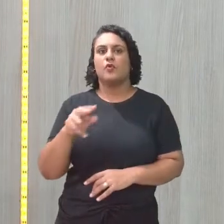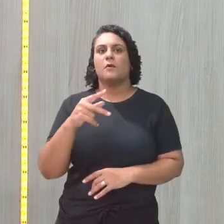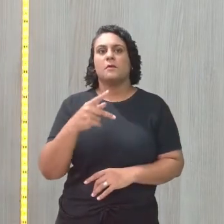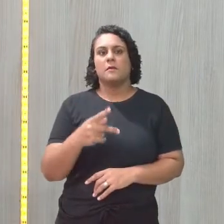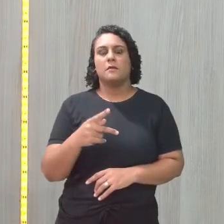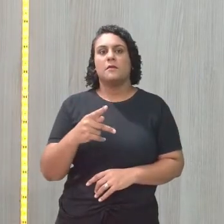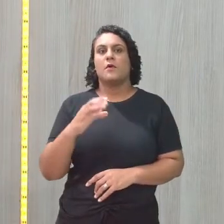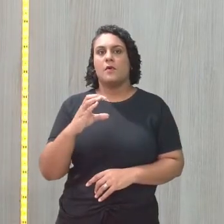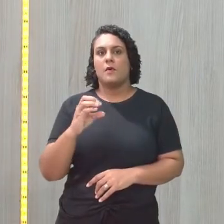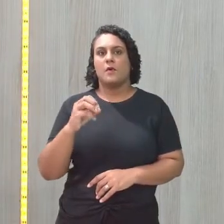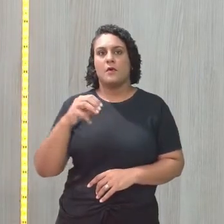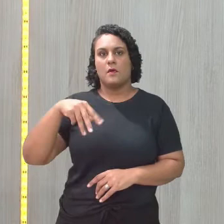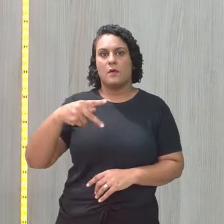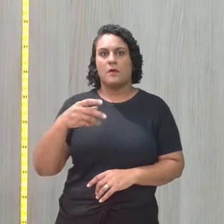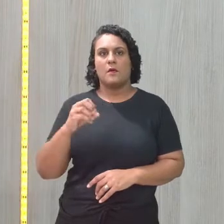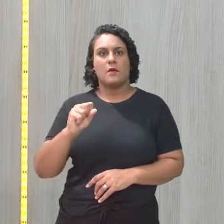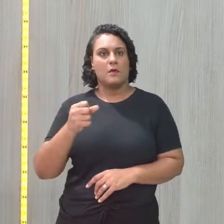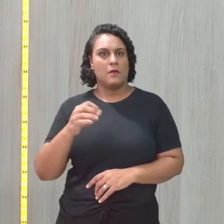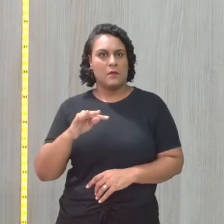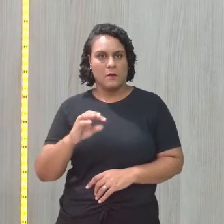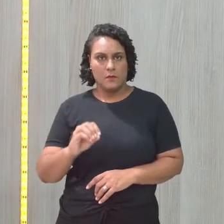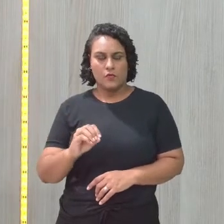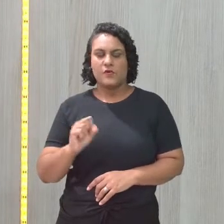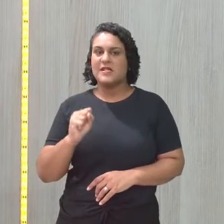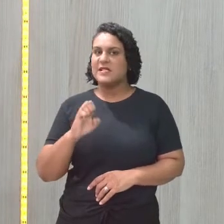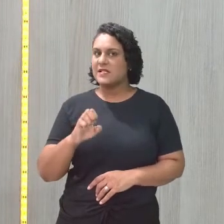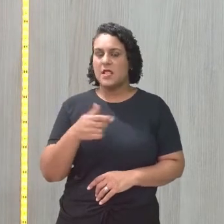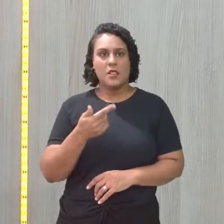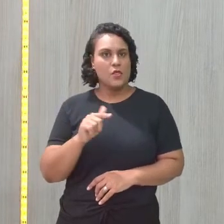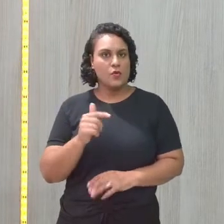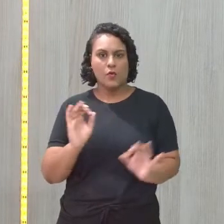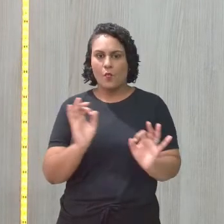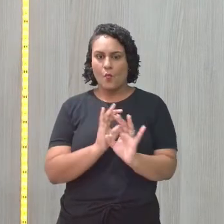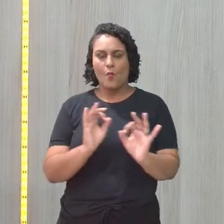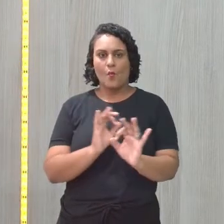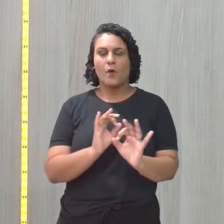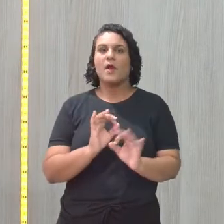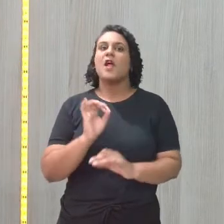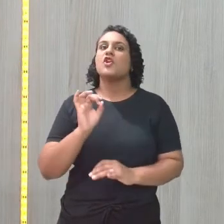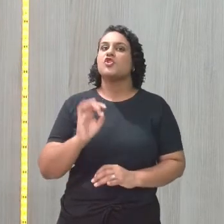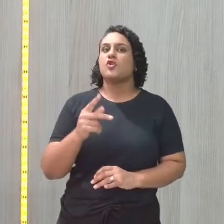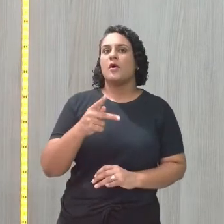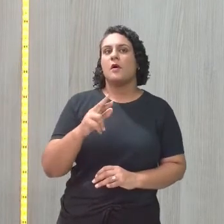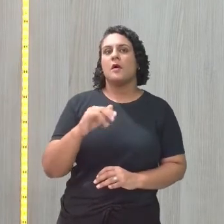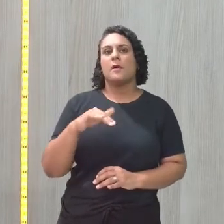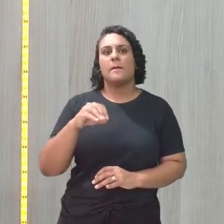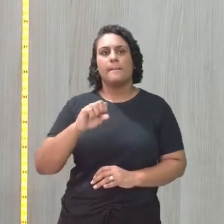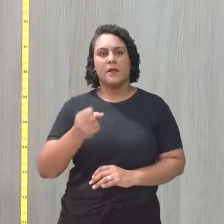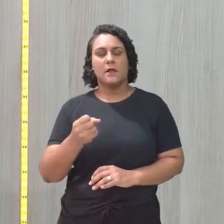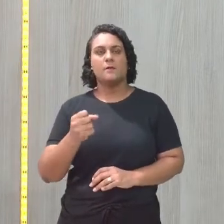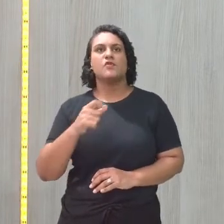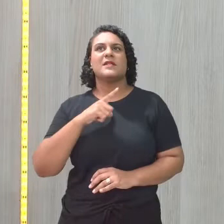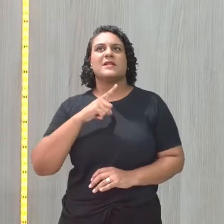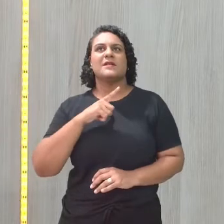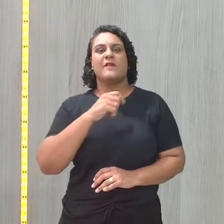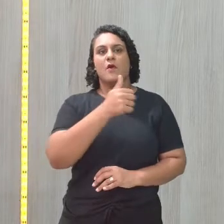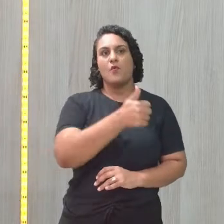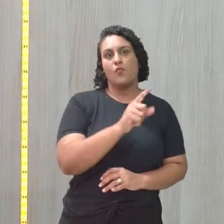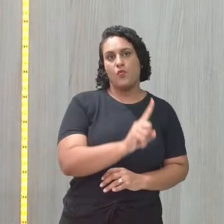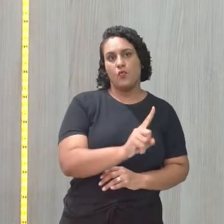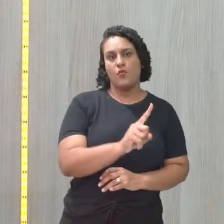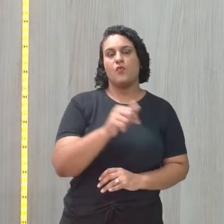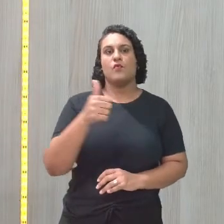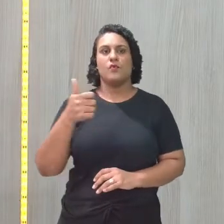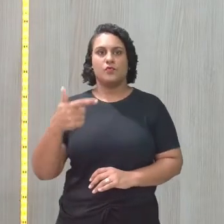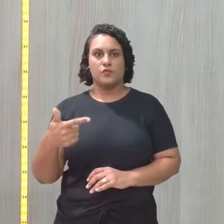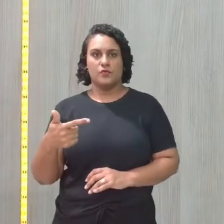número composto. Se não existir, ele recebe o nome aí de números primos. E aí Tiago escreveu o